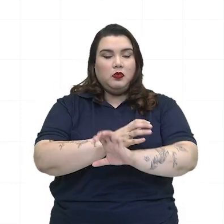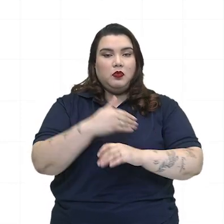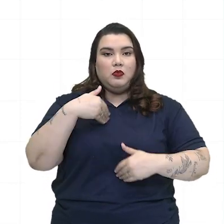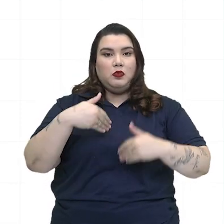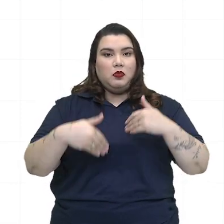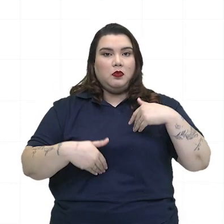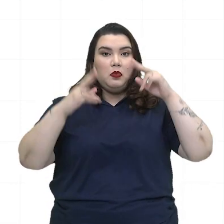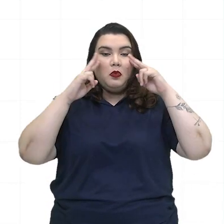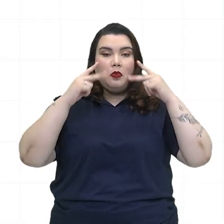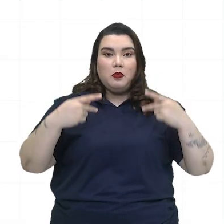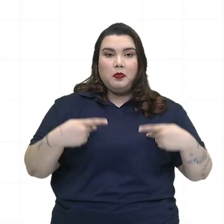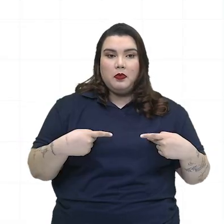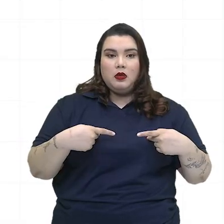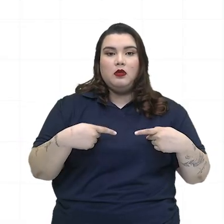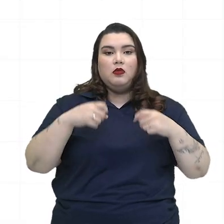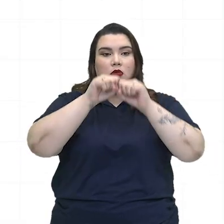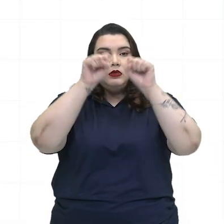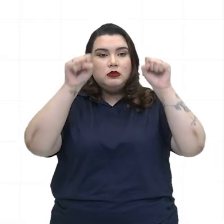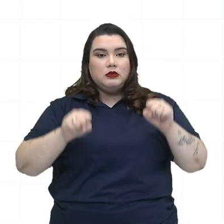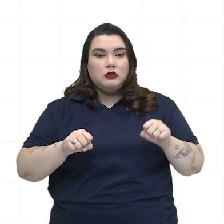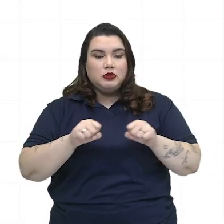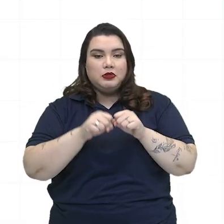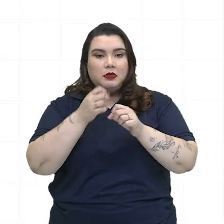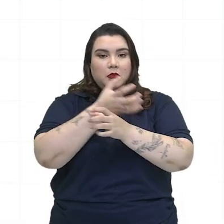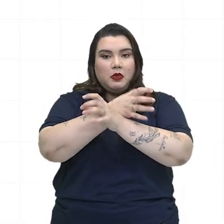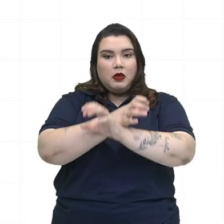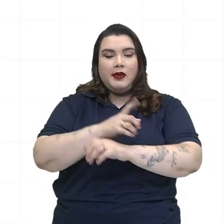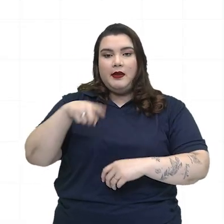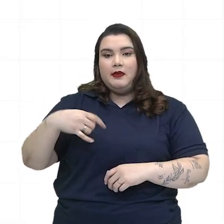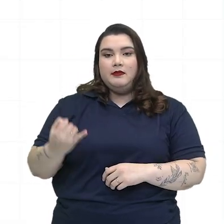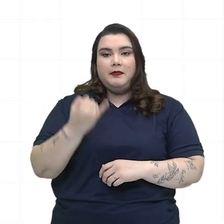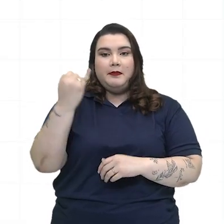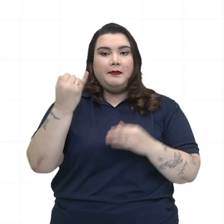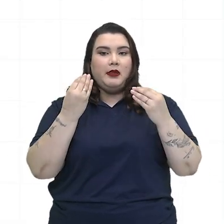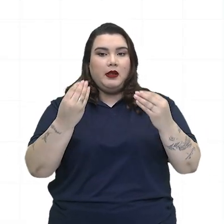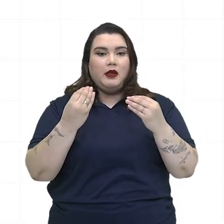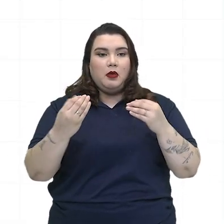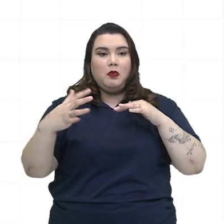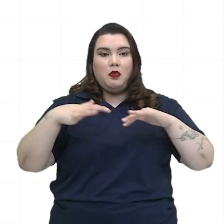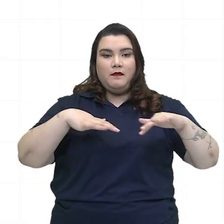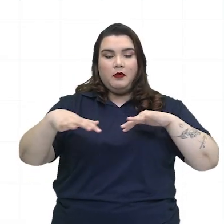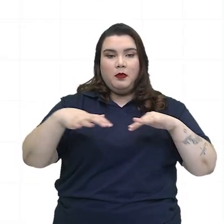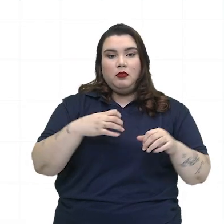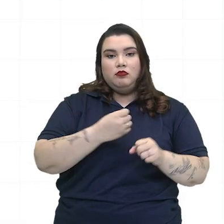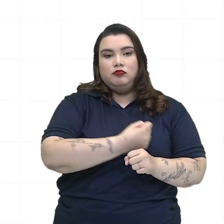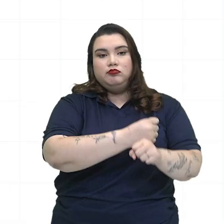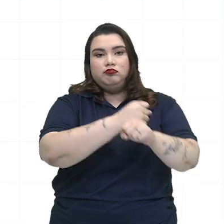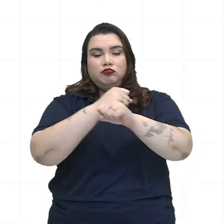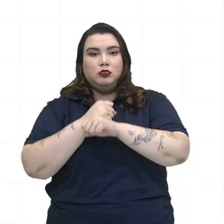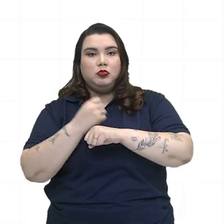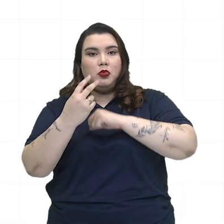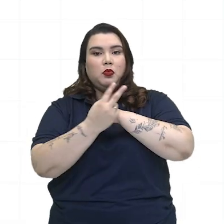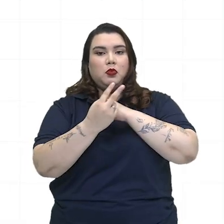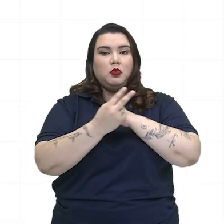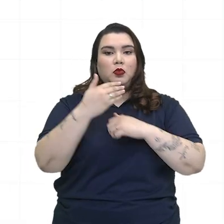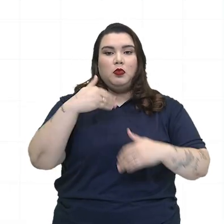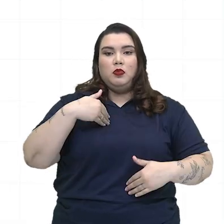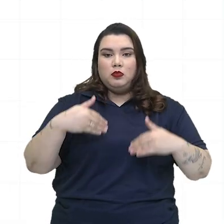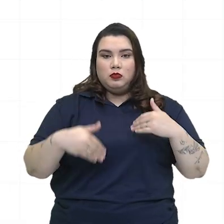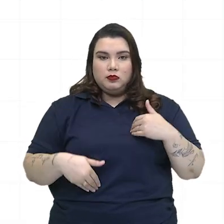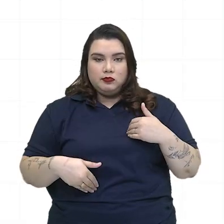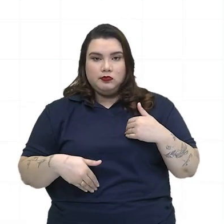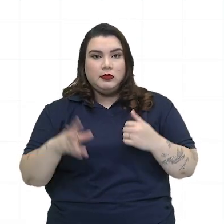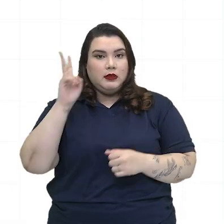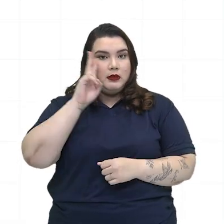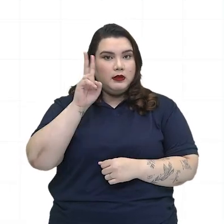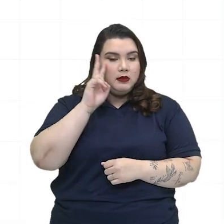né? O sistema esquelético ele é essencial para locomoção, proteção e sustentação do corpo, lembrando mais